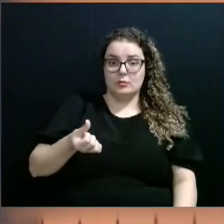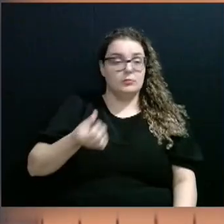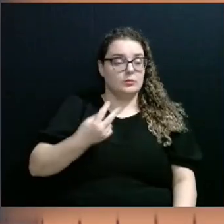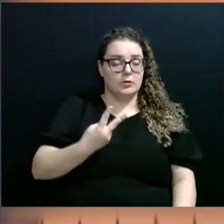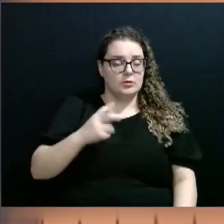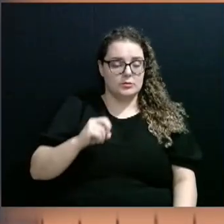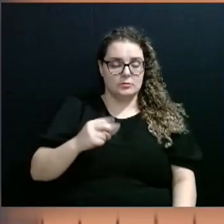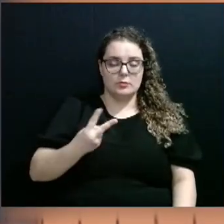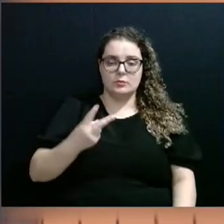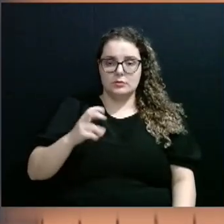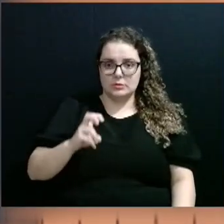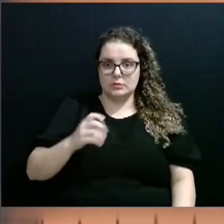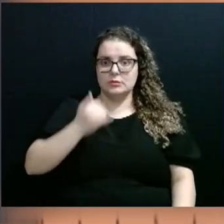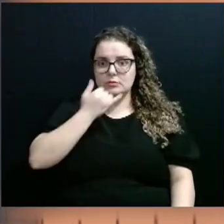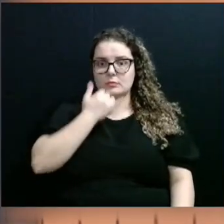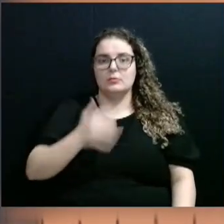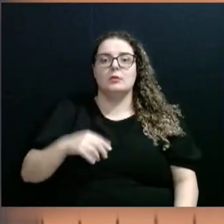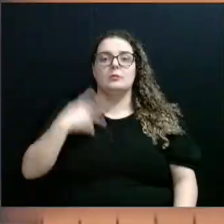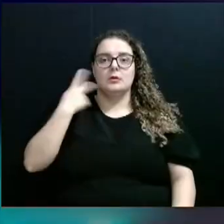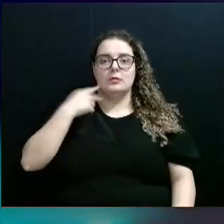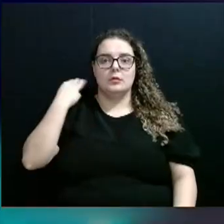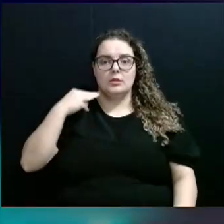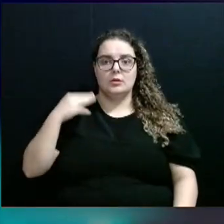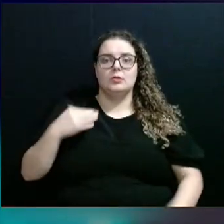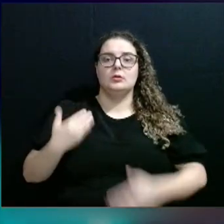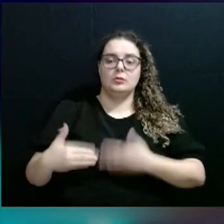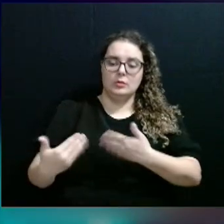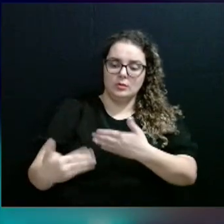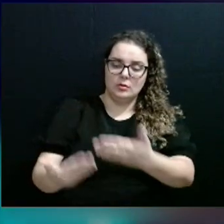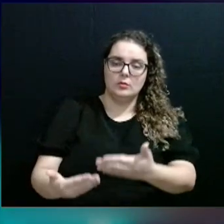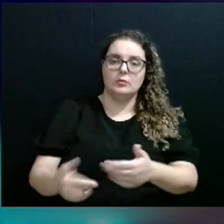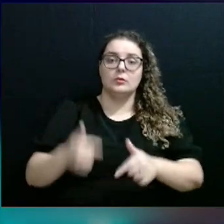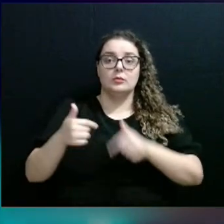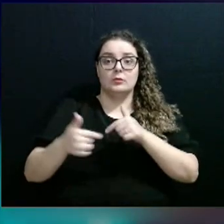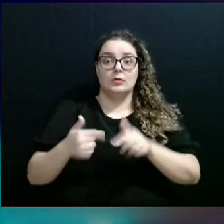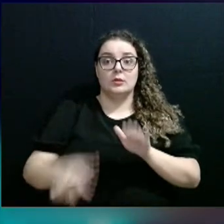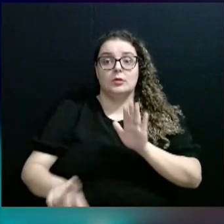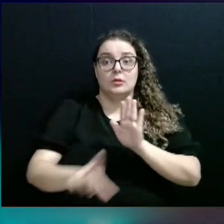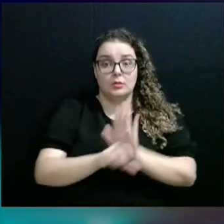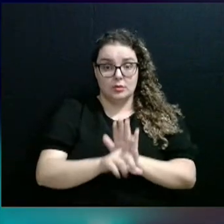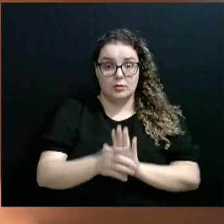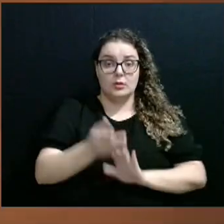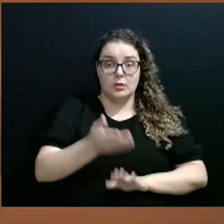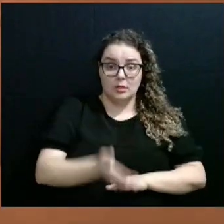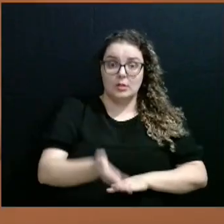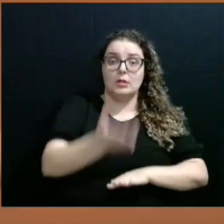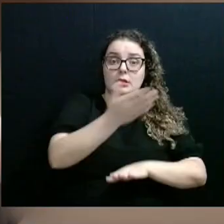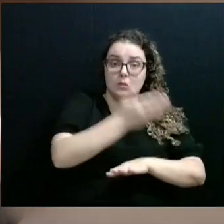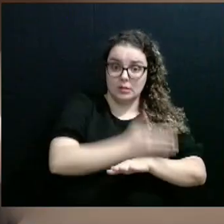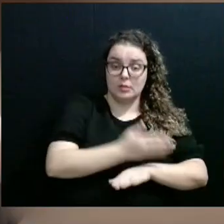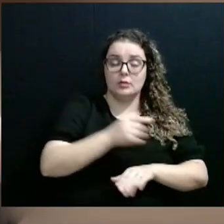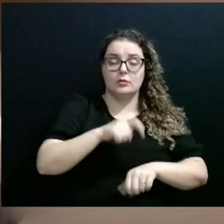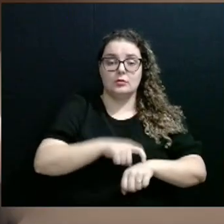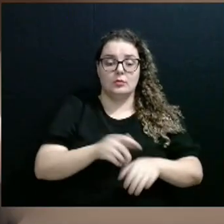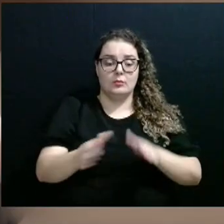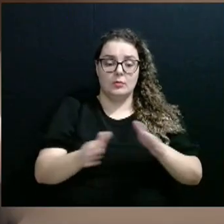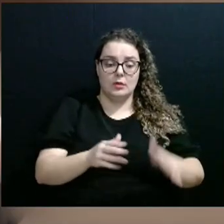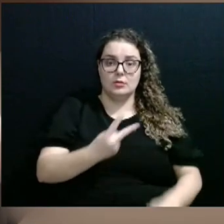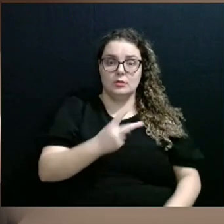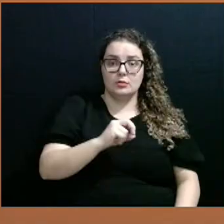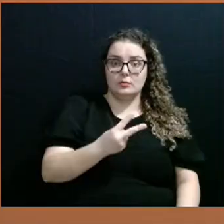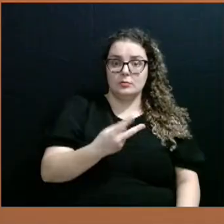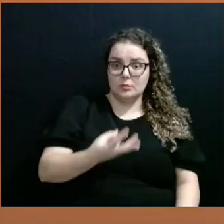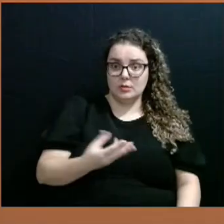deu sequência aos trabalhos realizados na legislatura anterior, no período de 2023 e